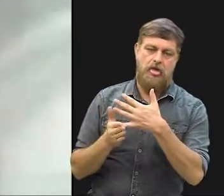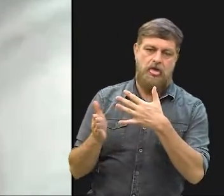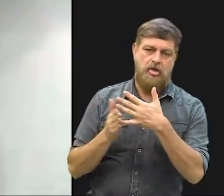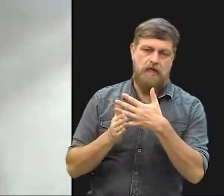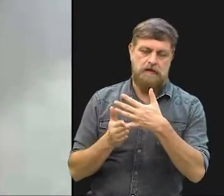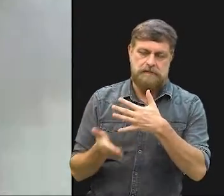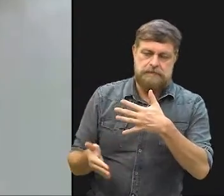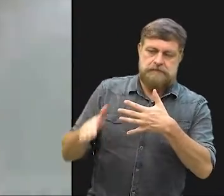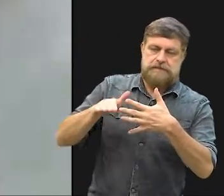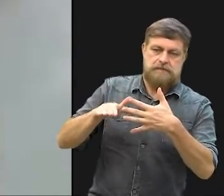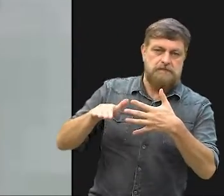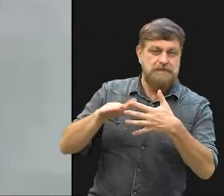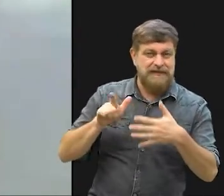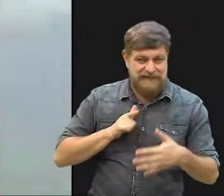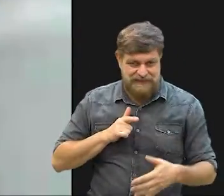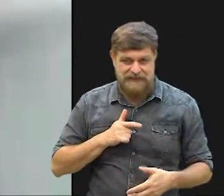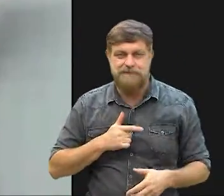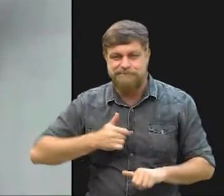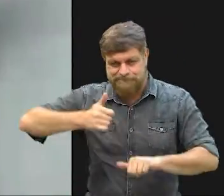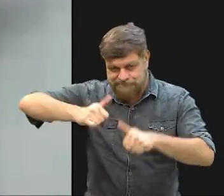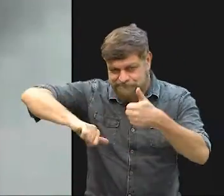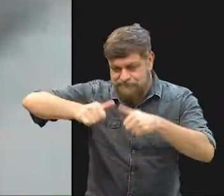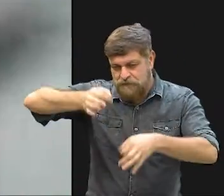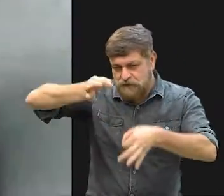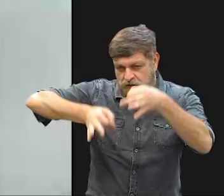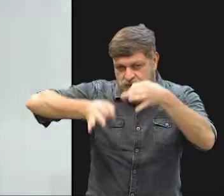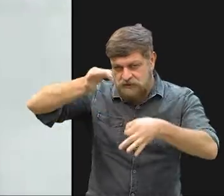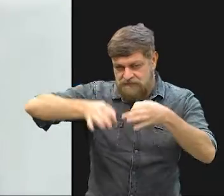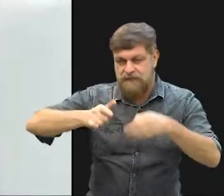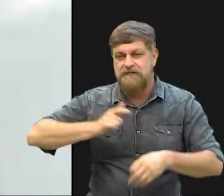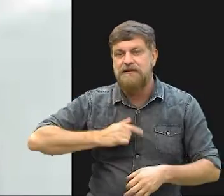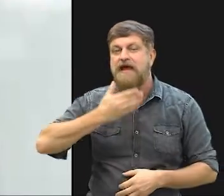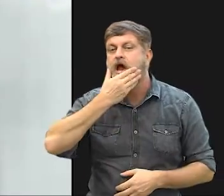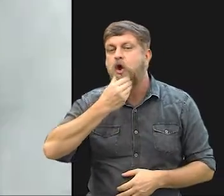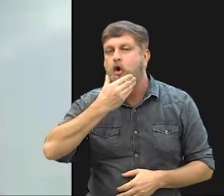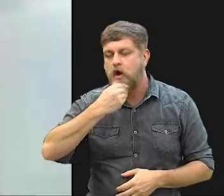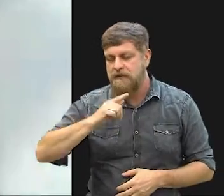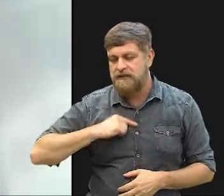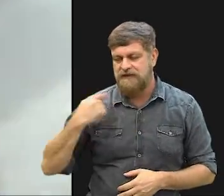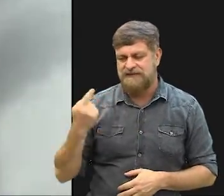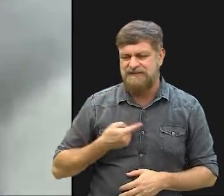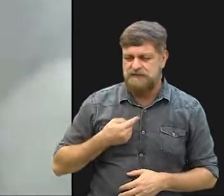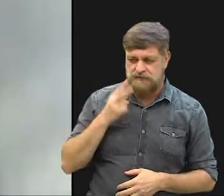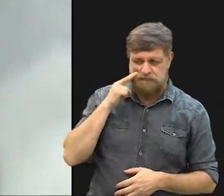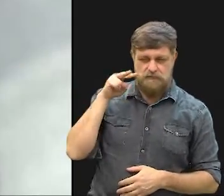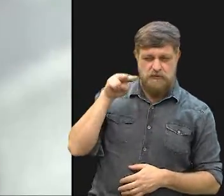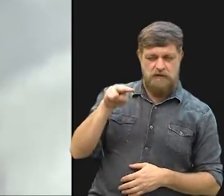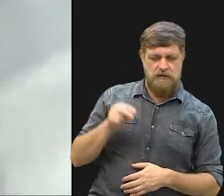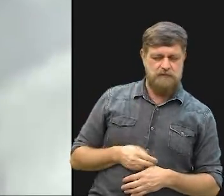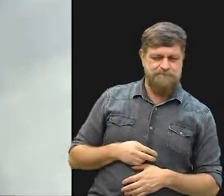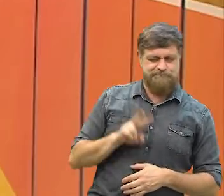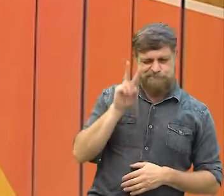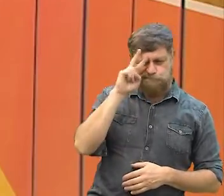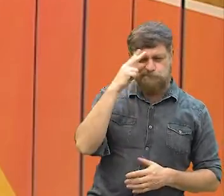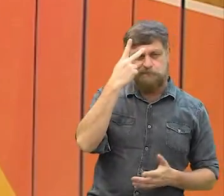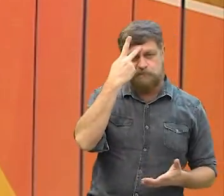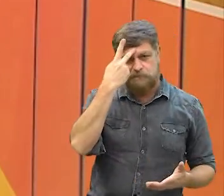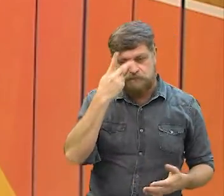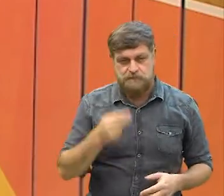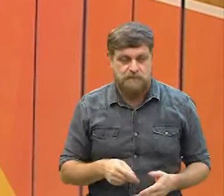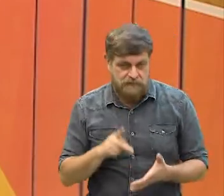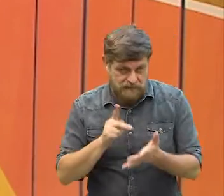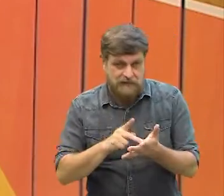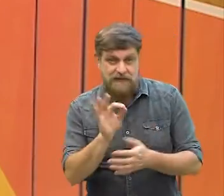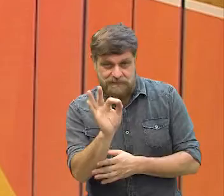time cair. Então, existe também esse nivelamento no masculino que a gente tem que olhar com esses olhos, não é? Sem sombra